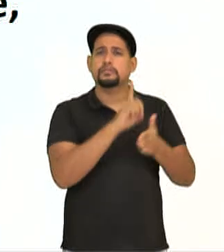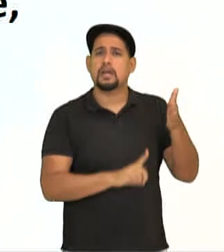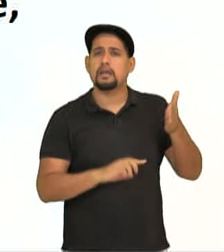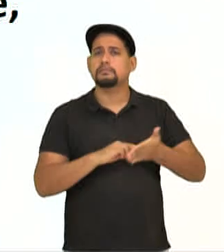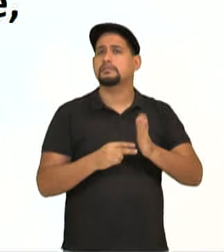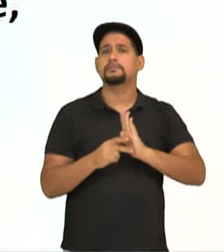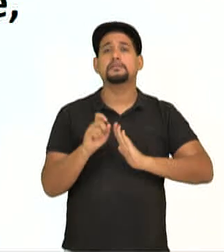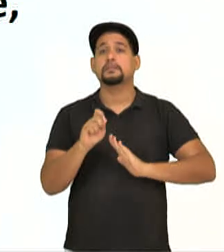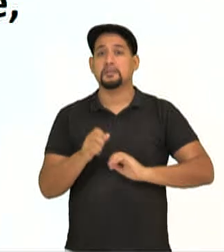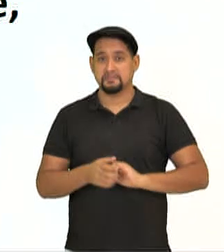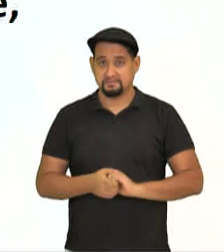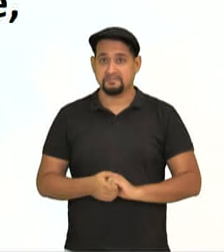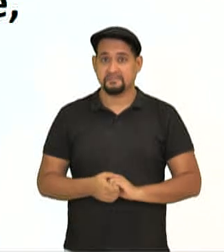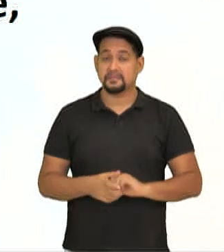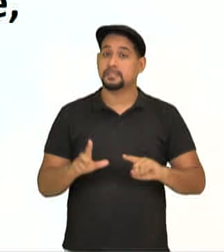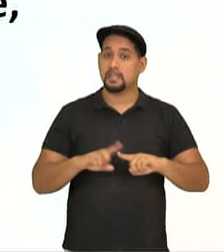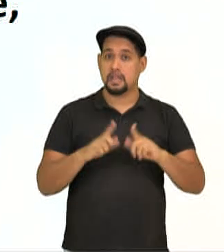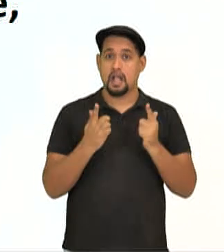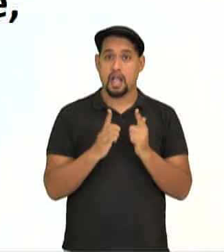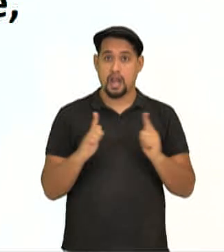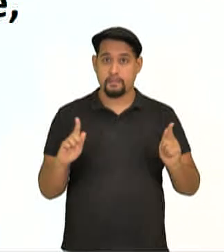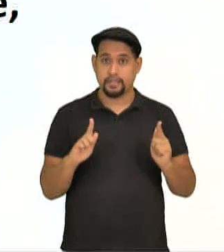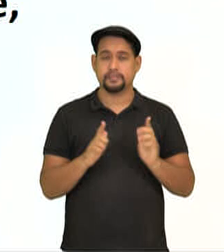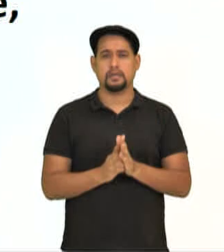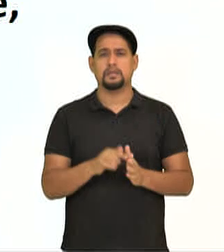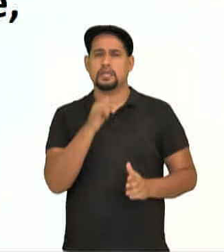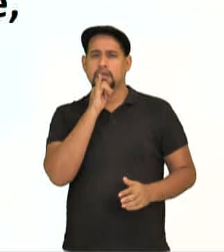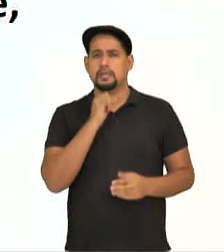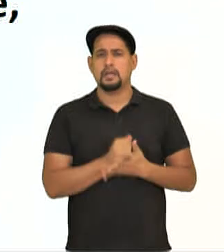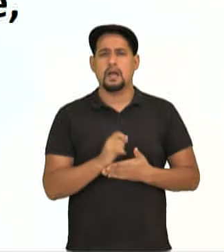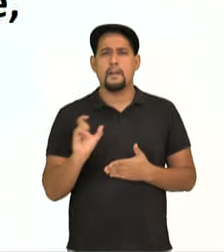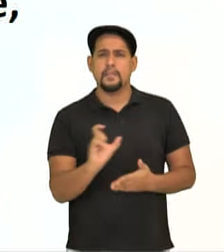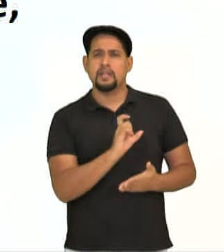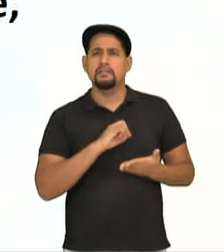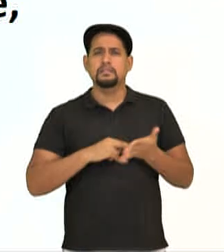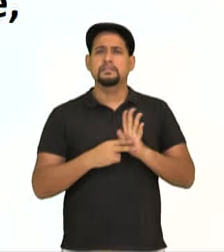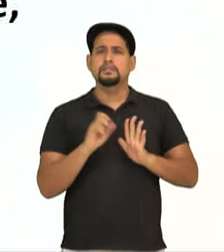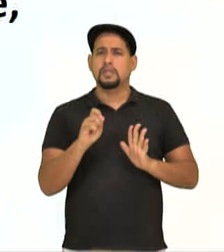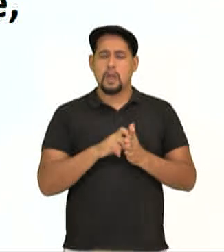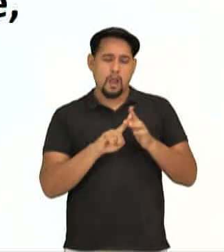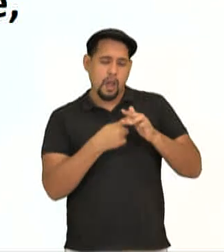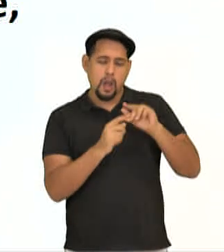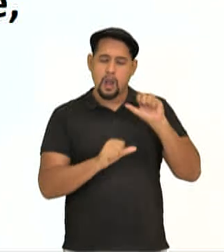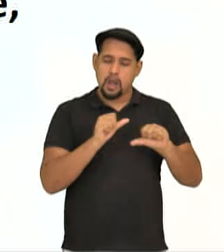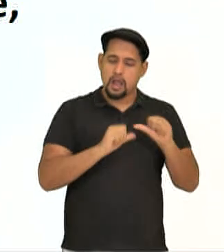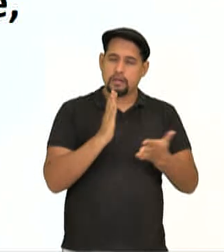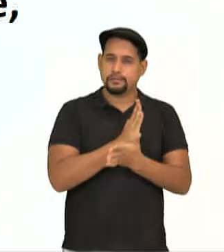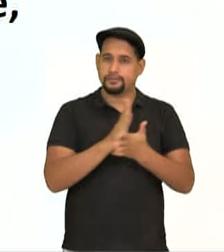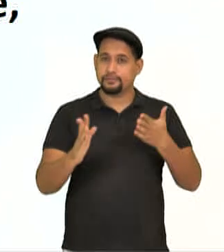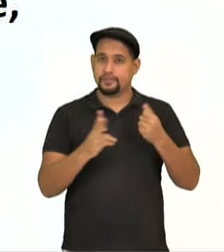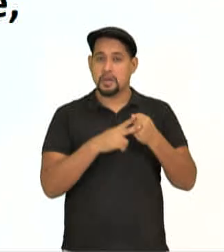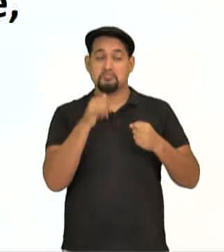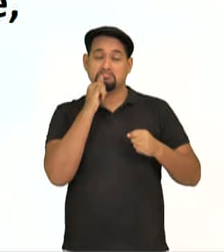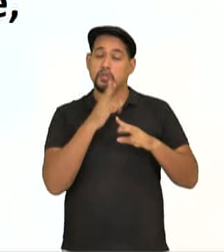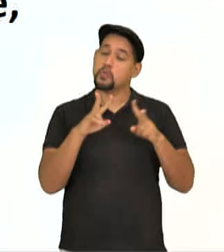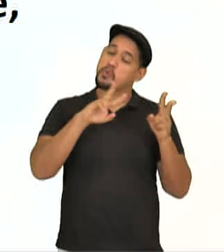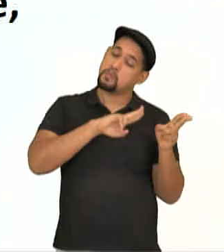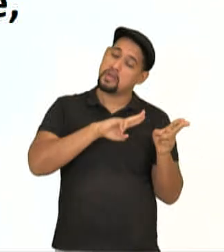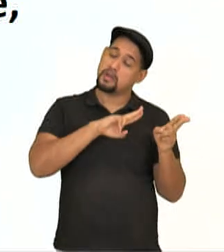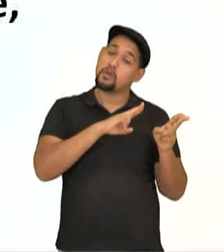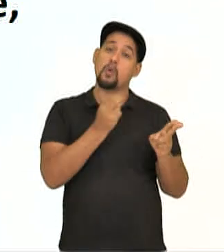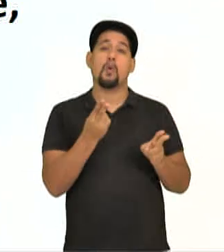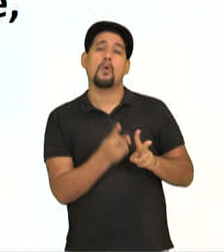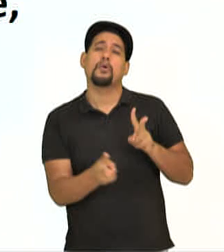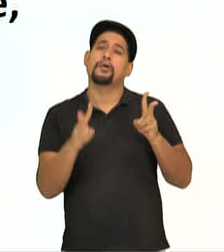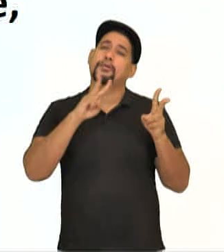seguinte, na parte gramática, palavra invariável que funciona como modificador de um verbo. Dormir pouco,